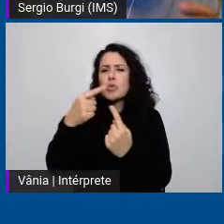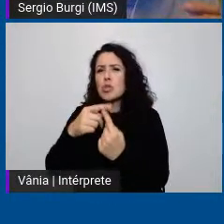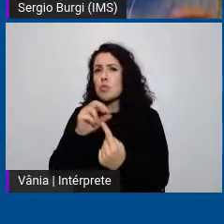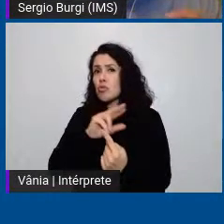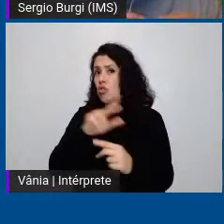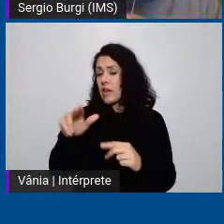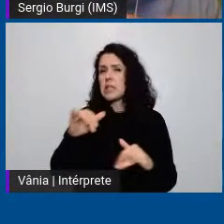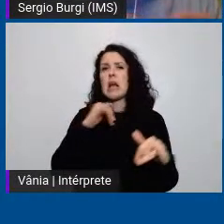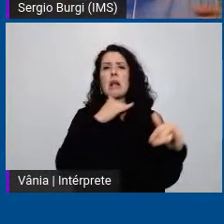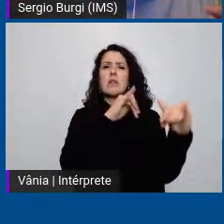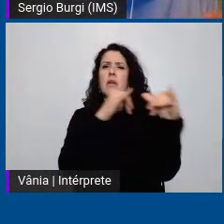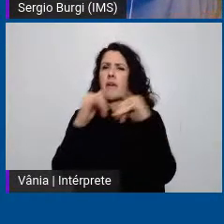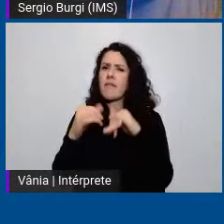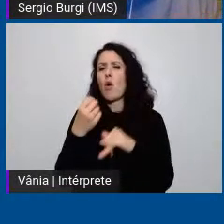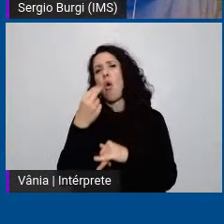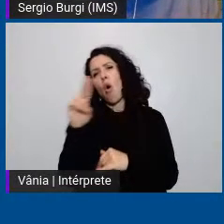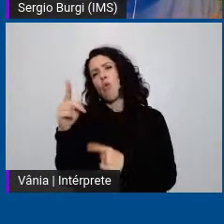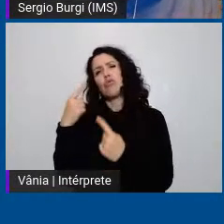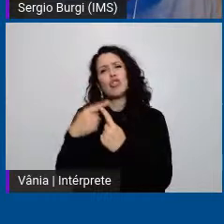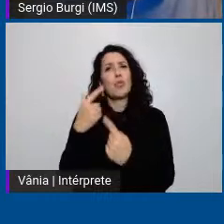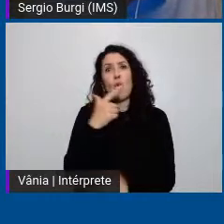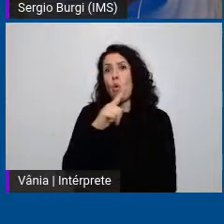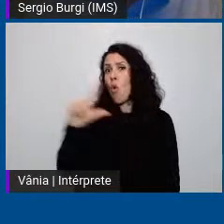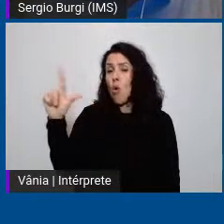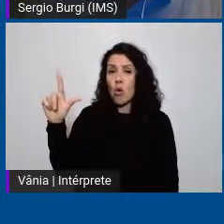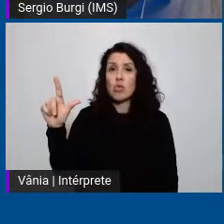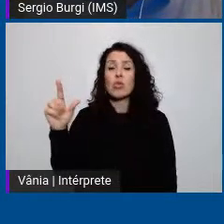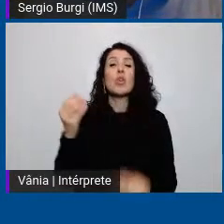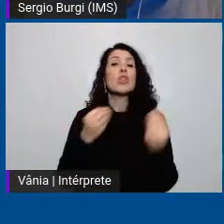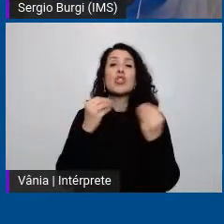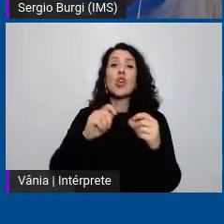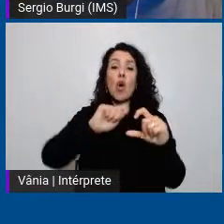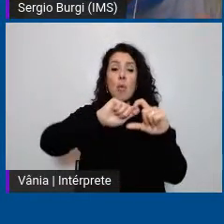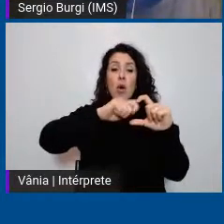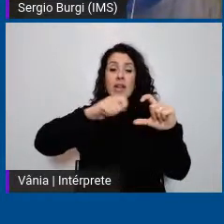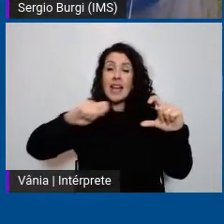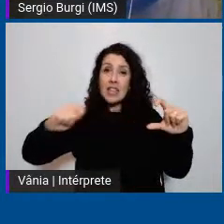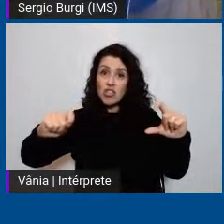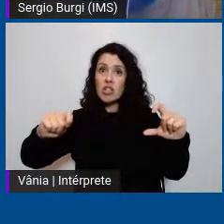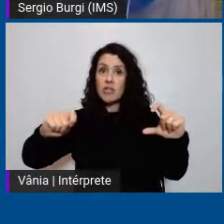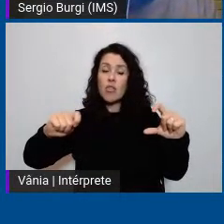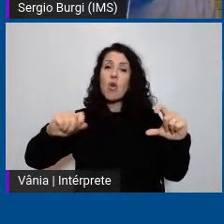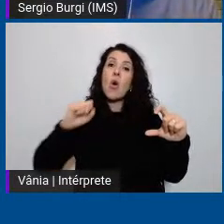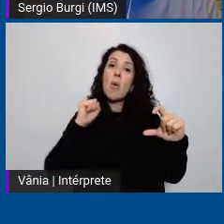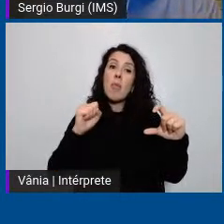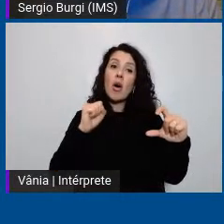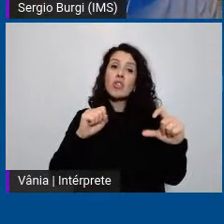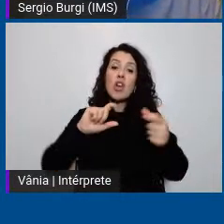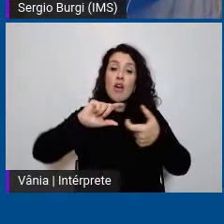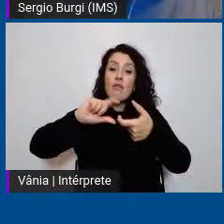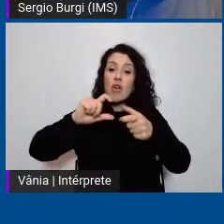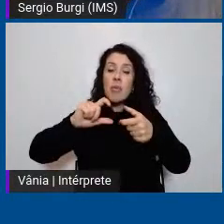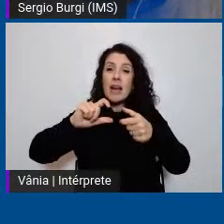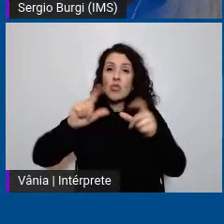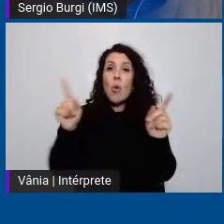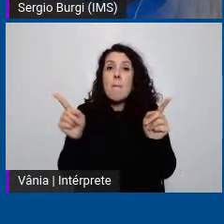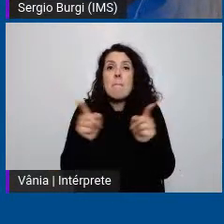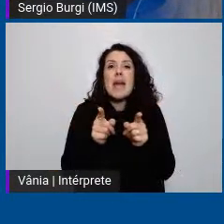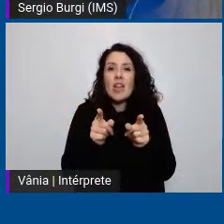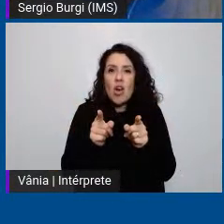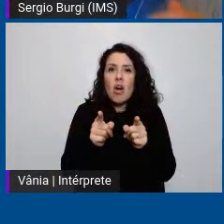de acetileno, etc., para projeção de negativos de menor formato, no geral já feitos em gelatina, em